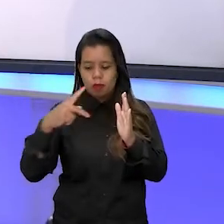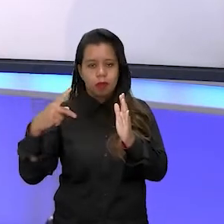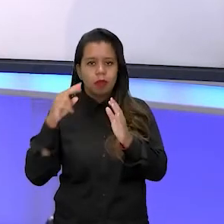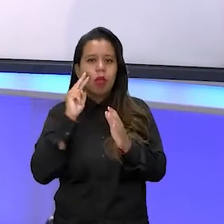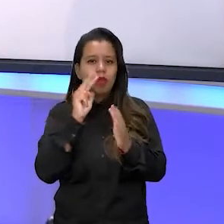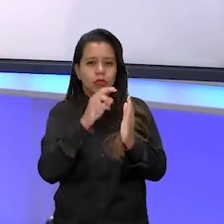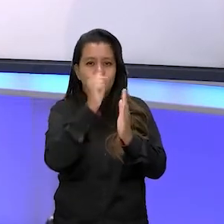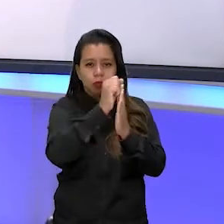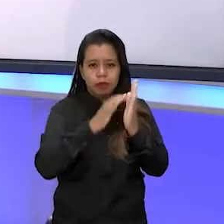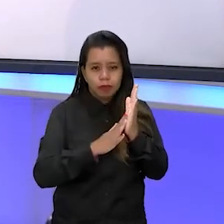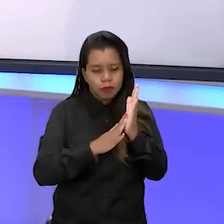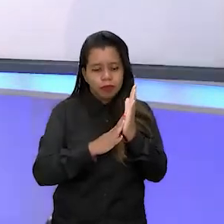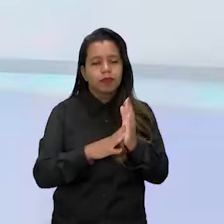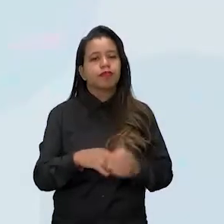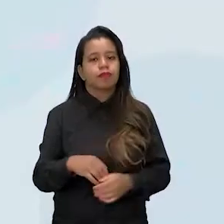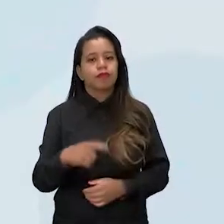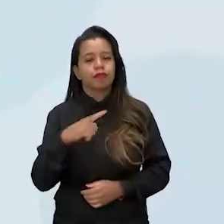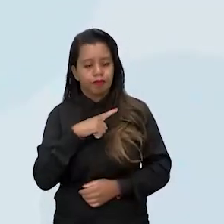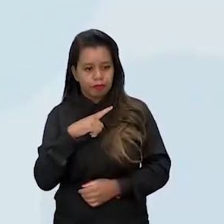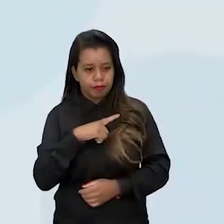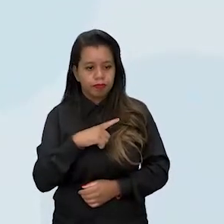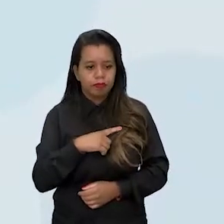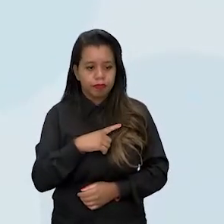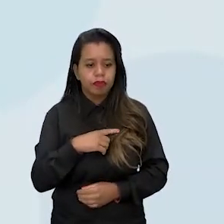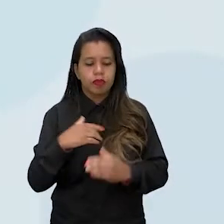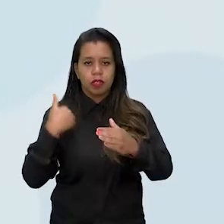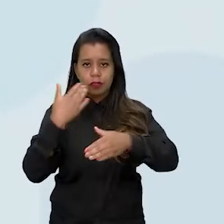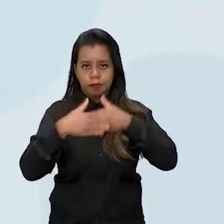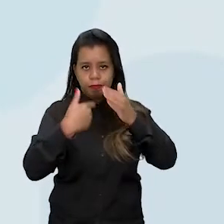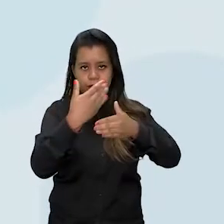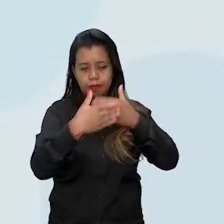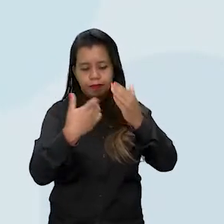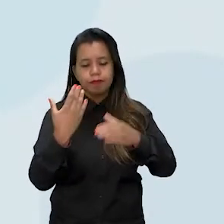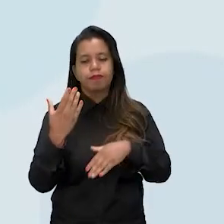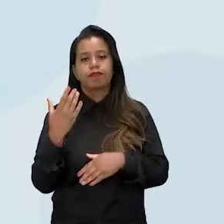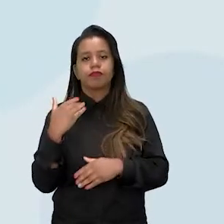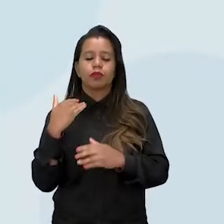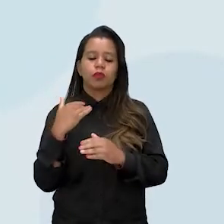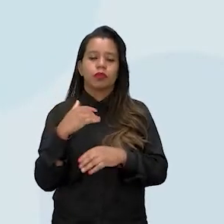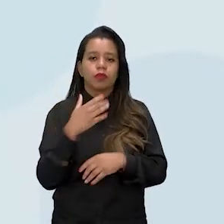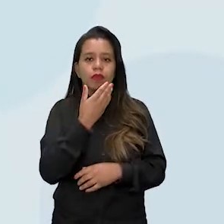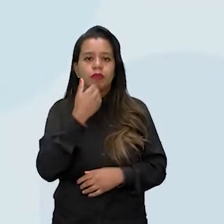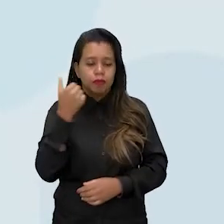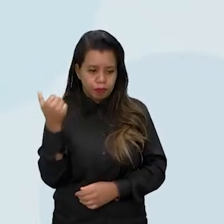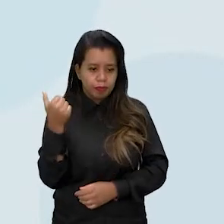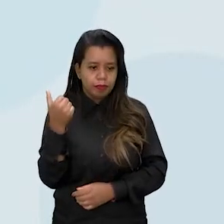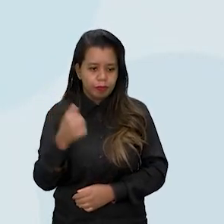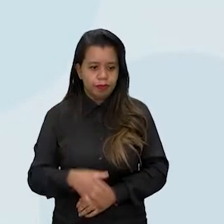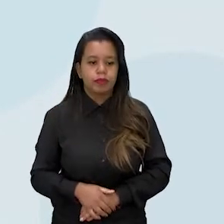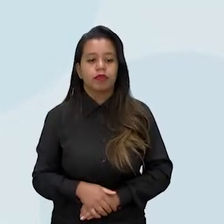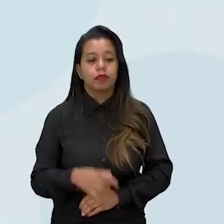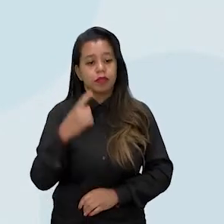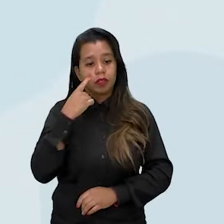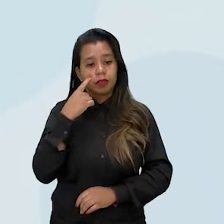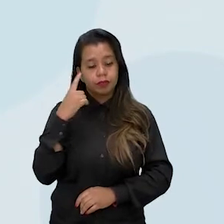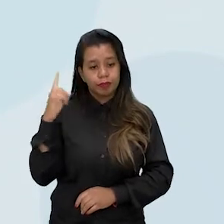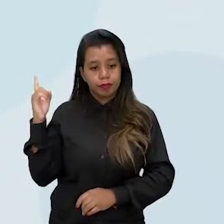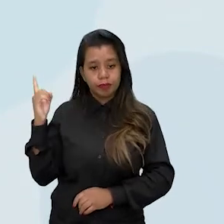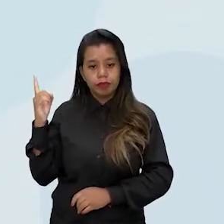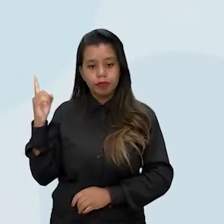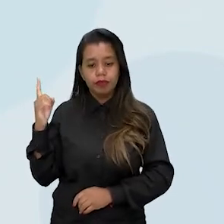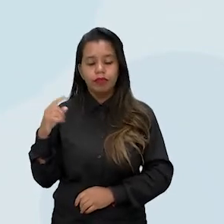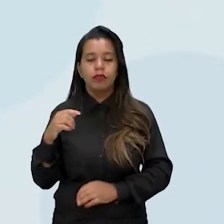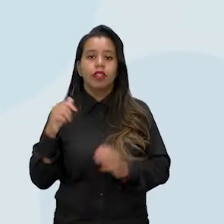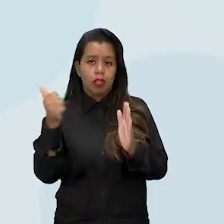de tarefas do seu aplicativo, tá bom? Para vocês melhorarem o aproveitamento dessas aulas. Siga essas orientações e faça a avaliação